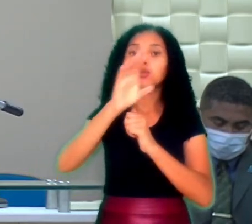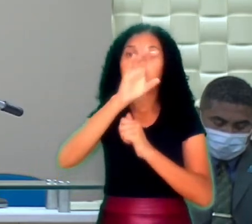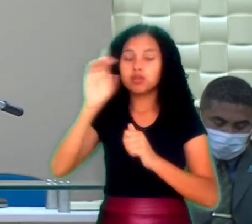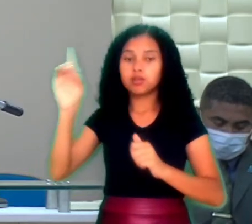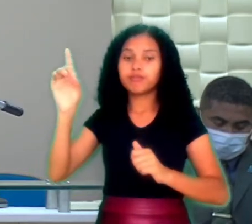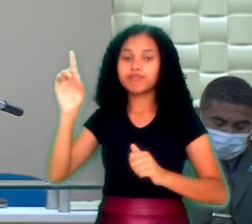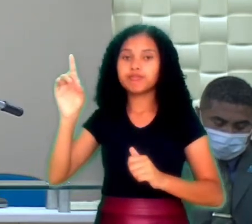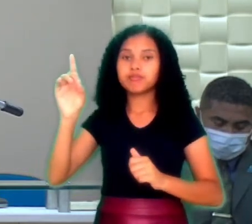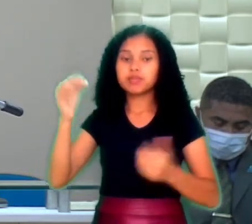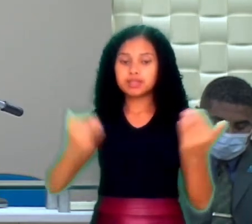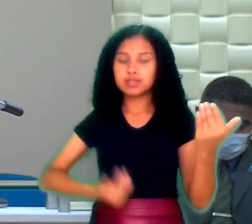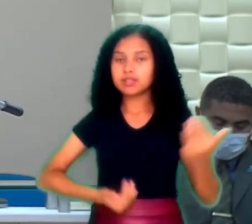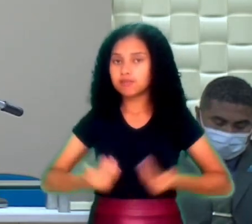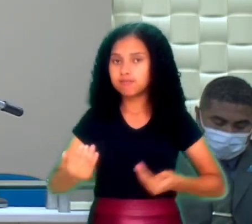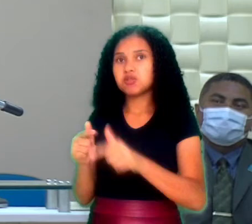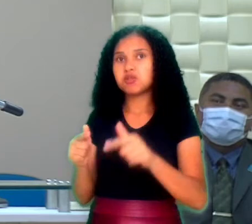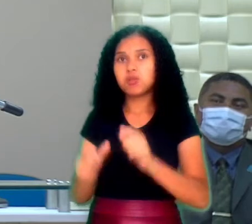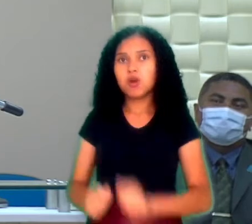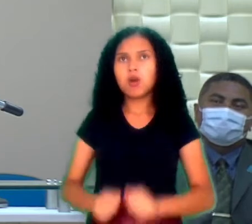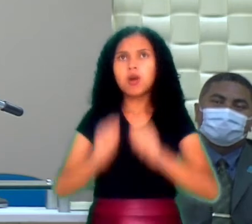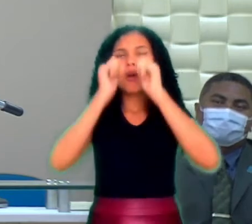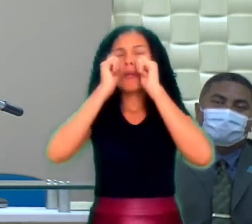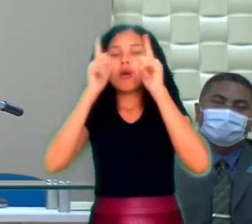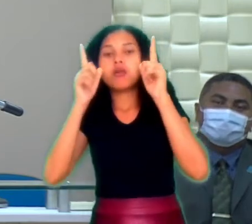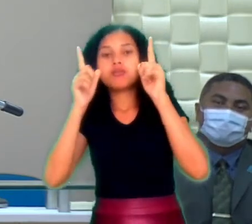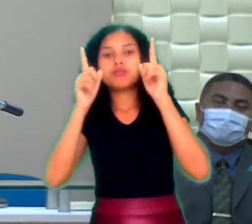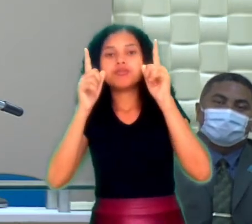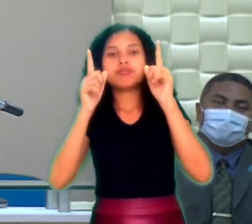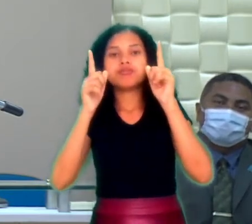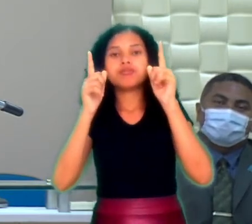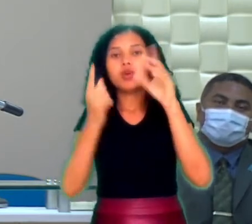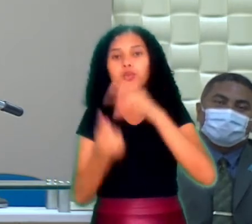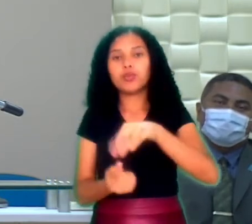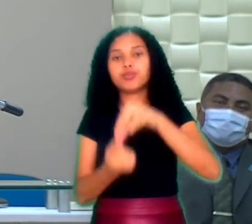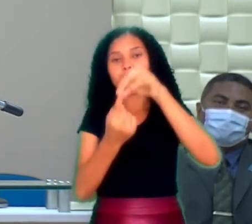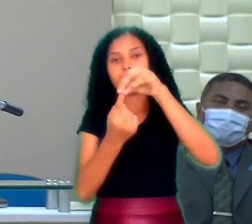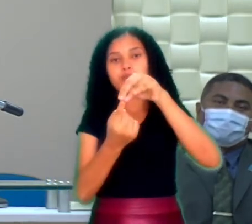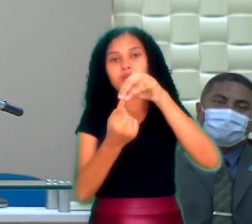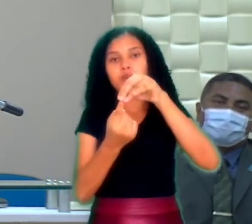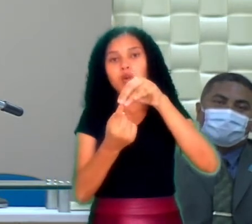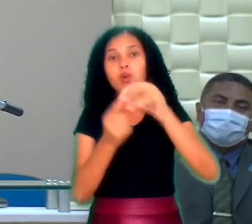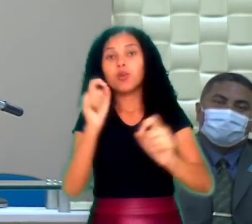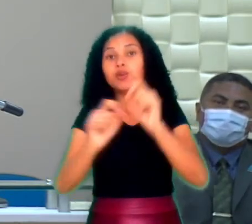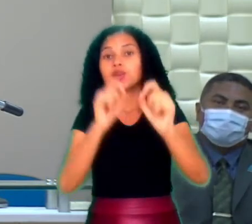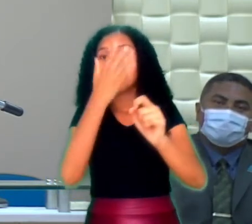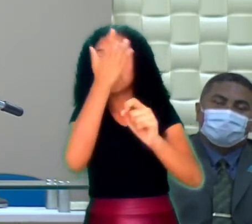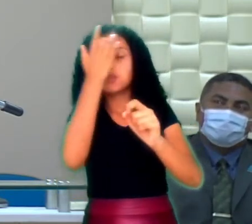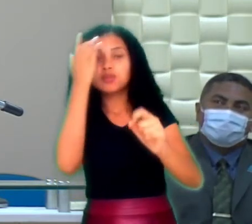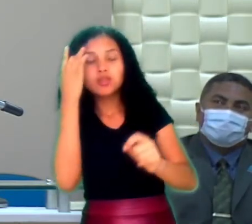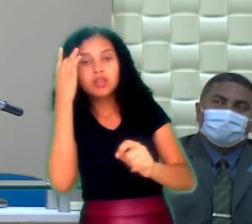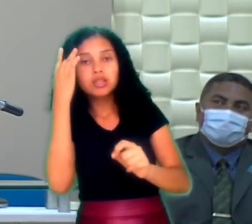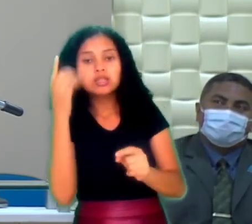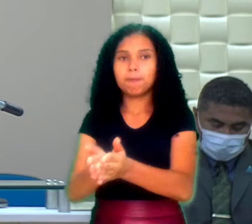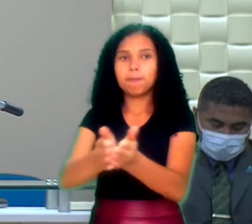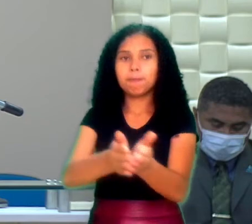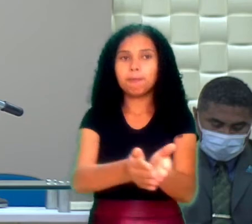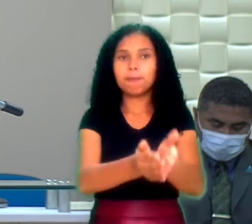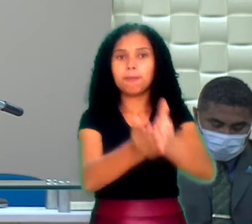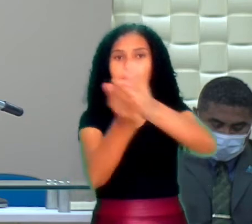Deus resolveu soprar. E os